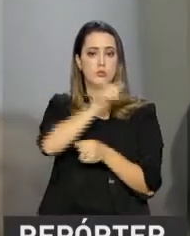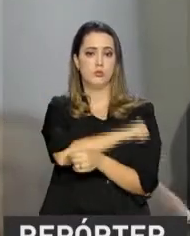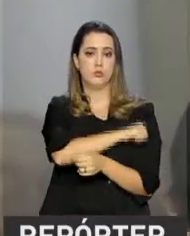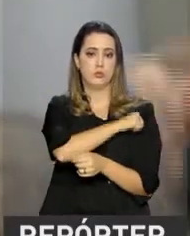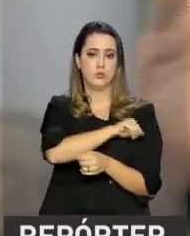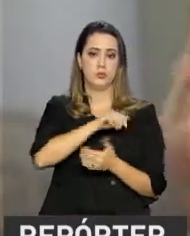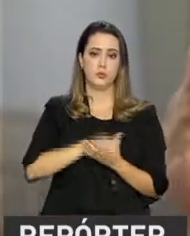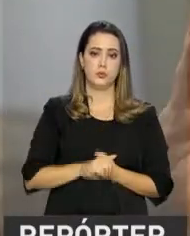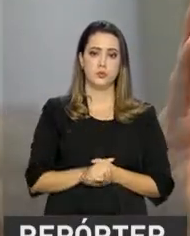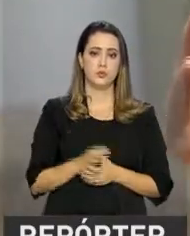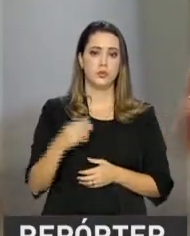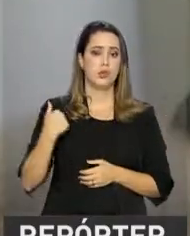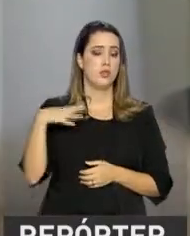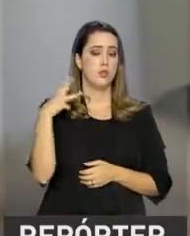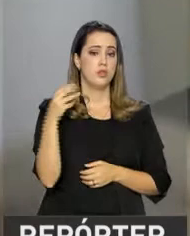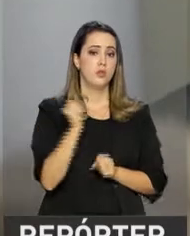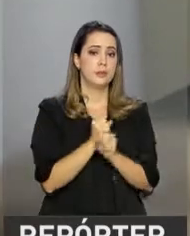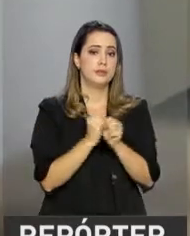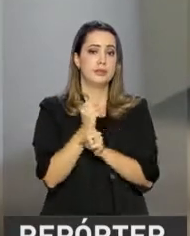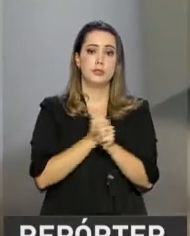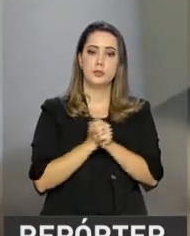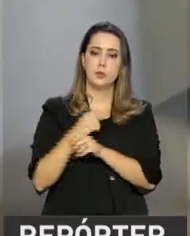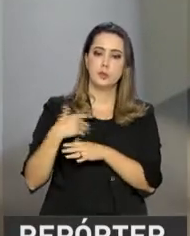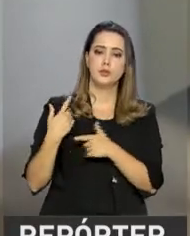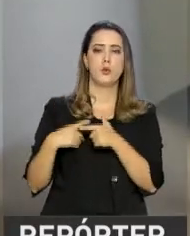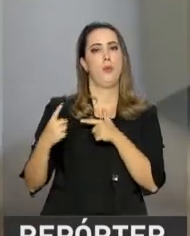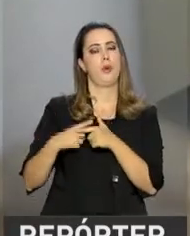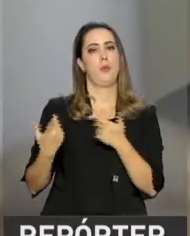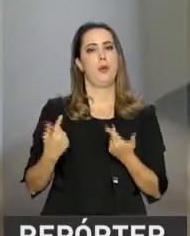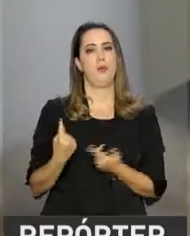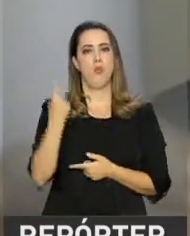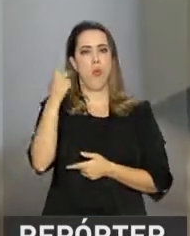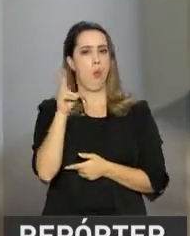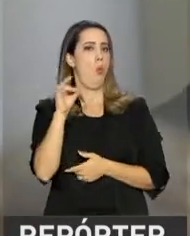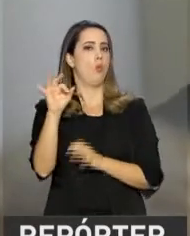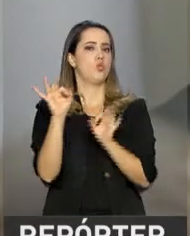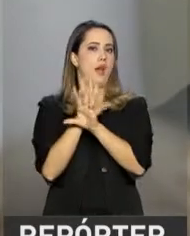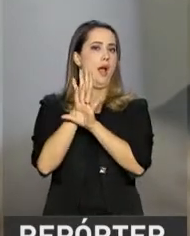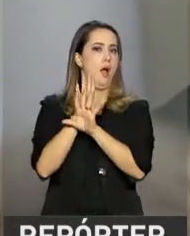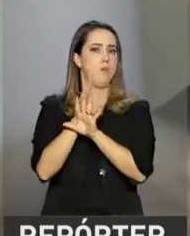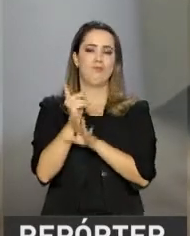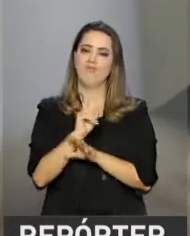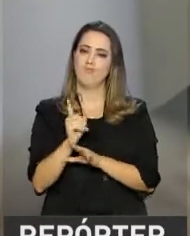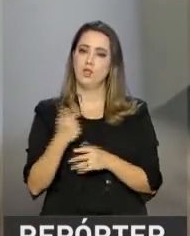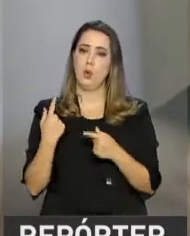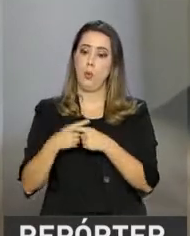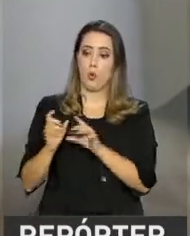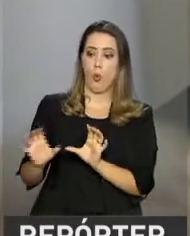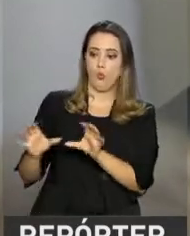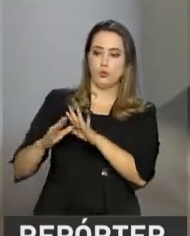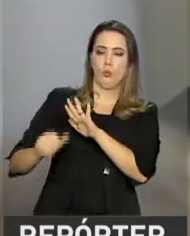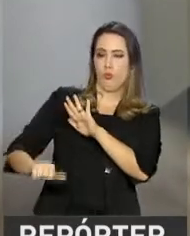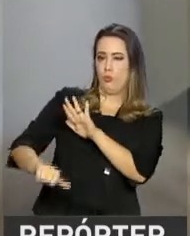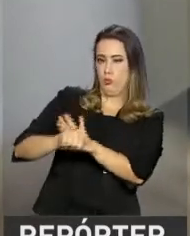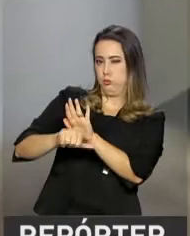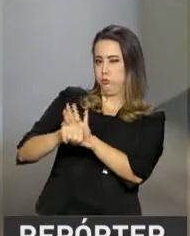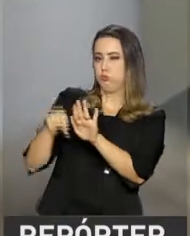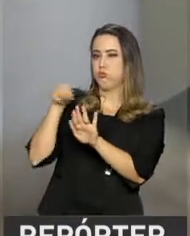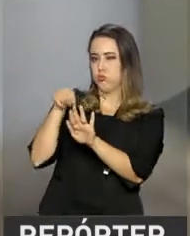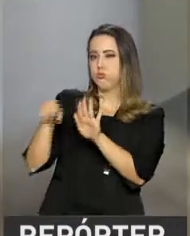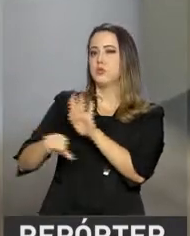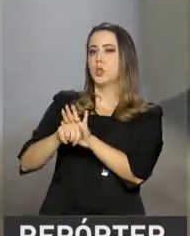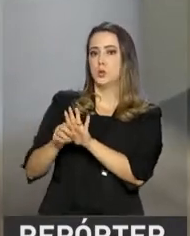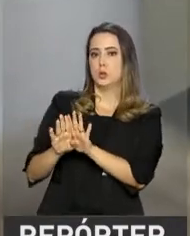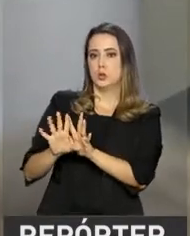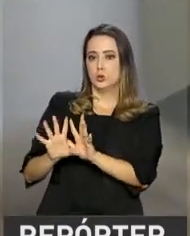coloque mais de 30 anos não resolve de um dia para o outro não é especialmente que o banditismo a prioridade é